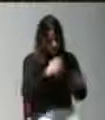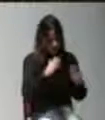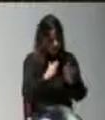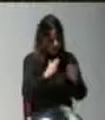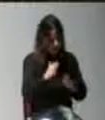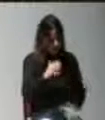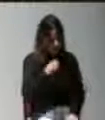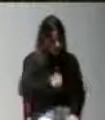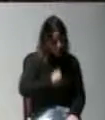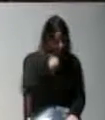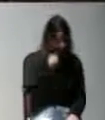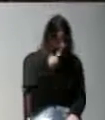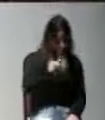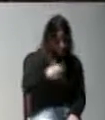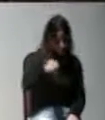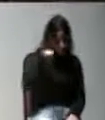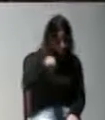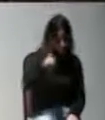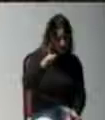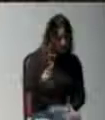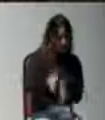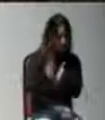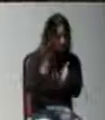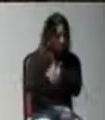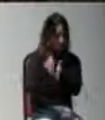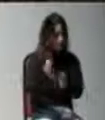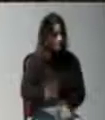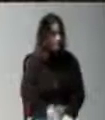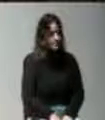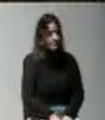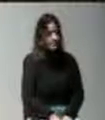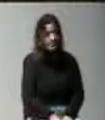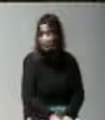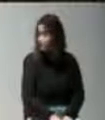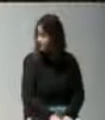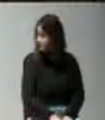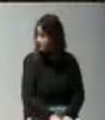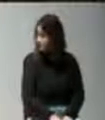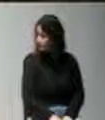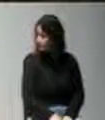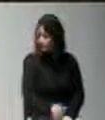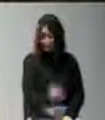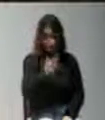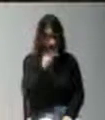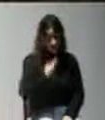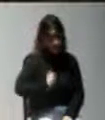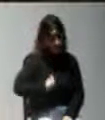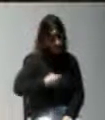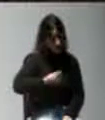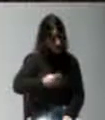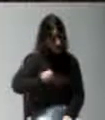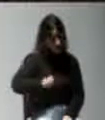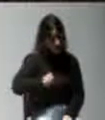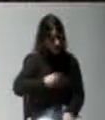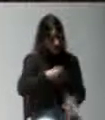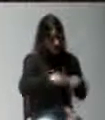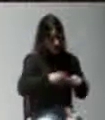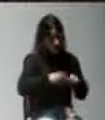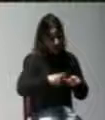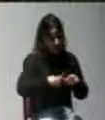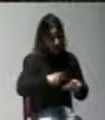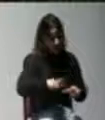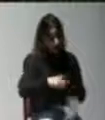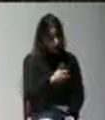ódio ao outro pobre. Como a série diz, as vidas que não são vidas. Na letra, o